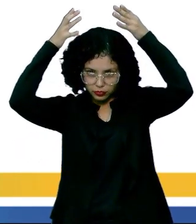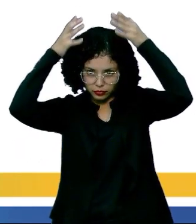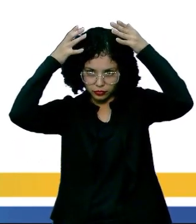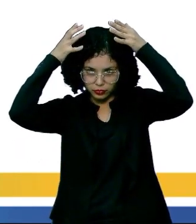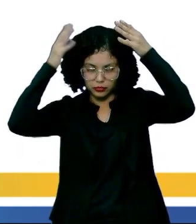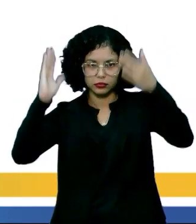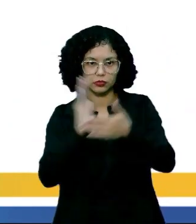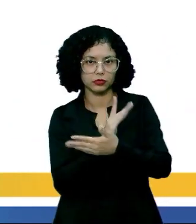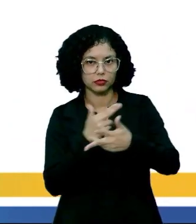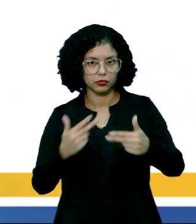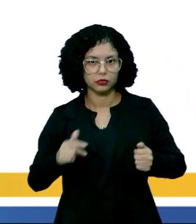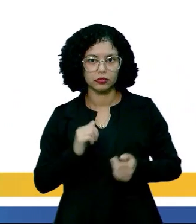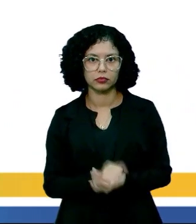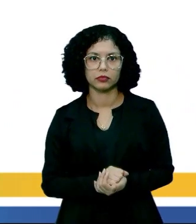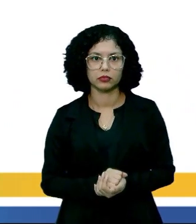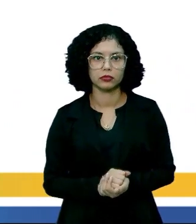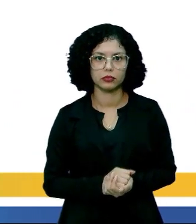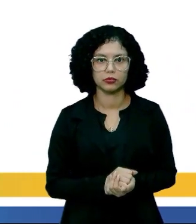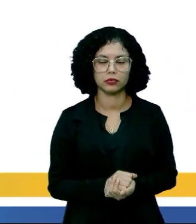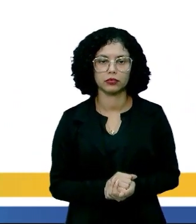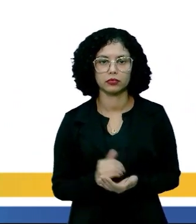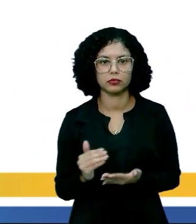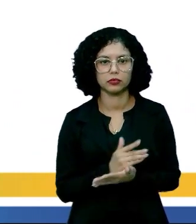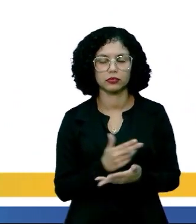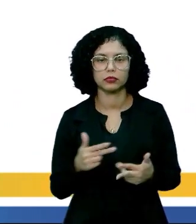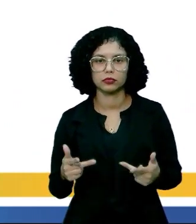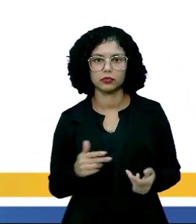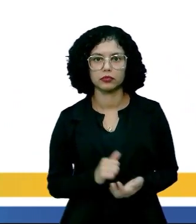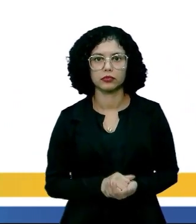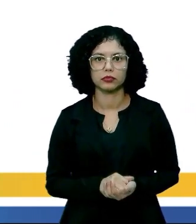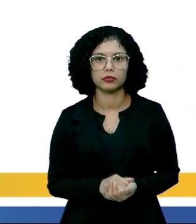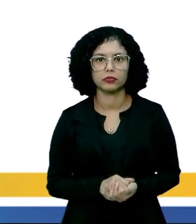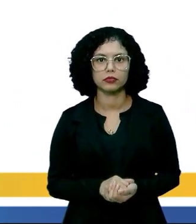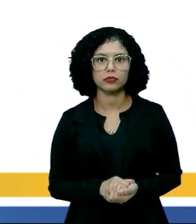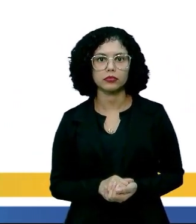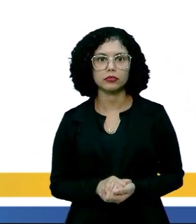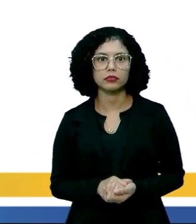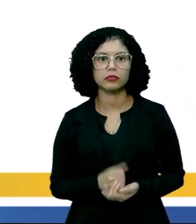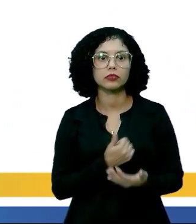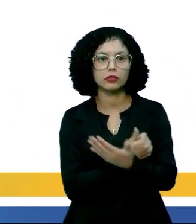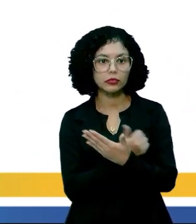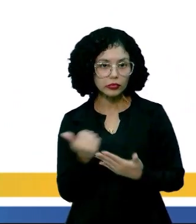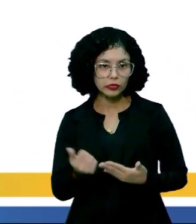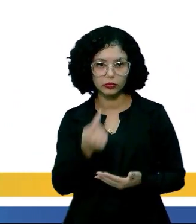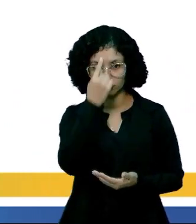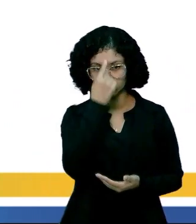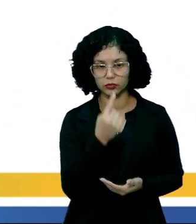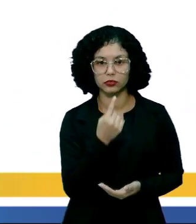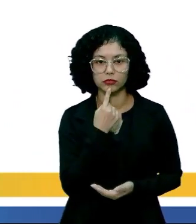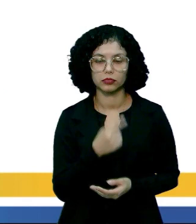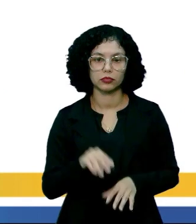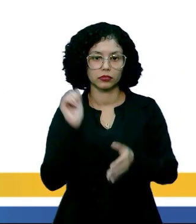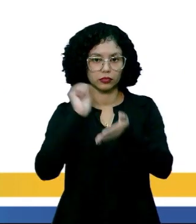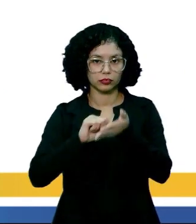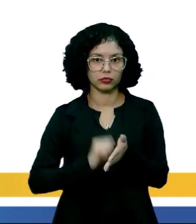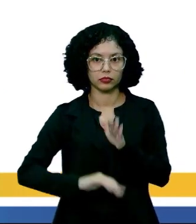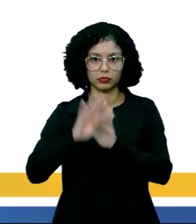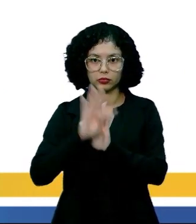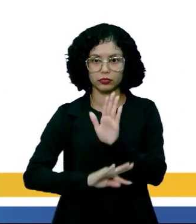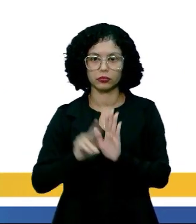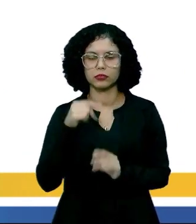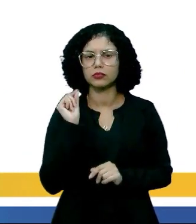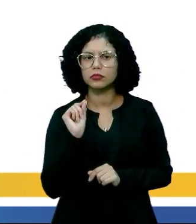alguma coisa, né? Uns tonéis aí com alguma coisa dentro. A ação representada na imagem e descrita no